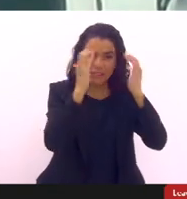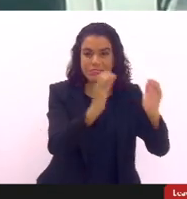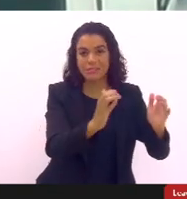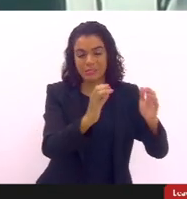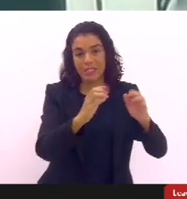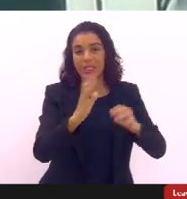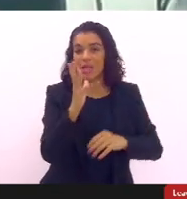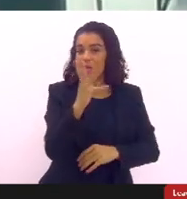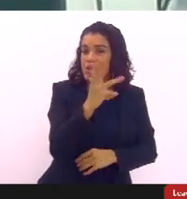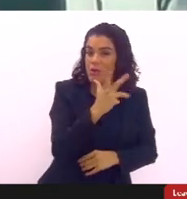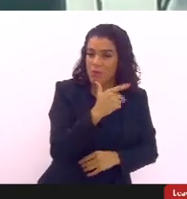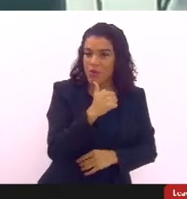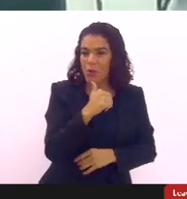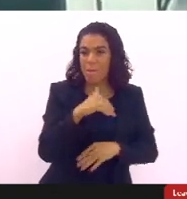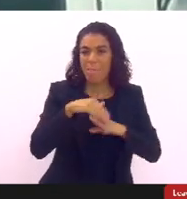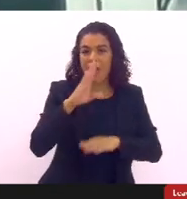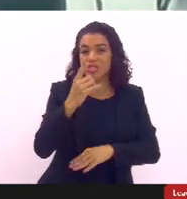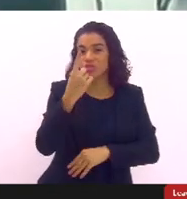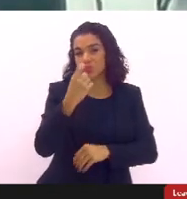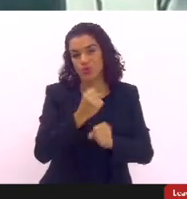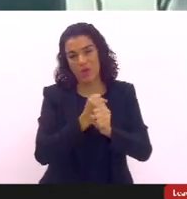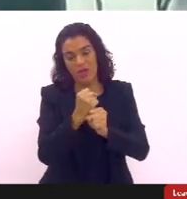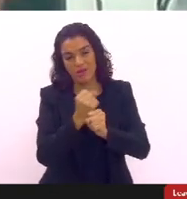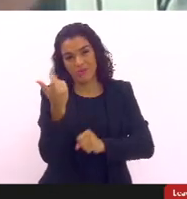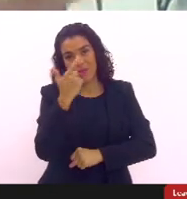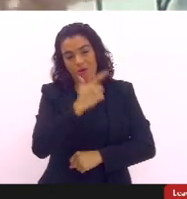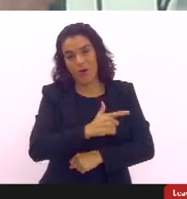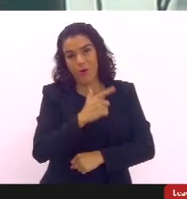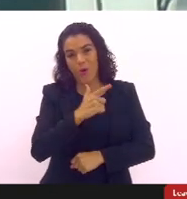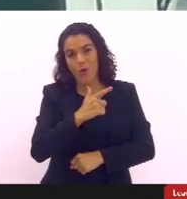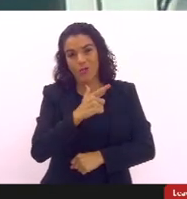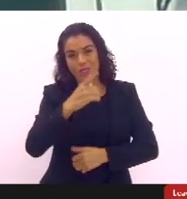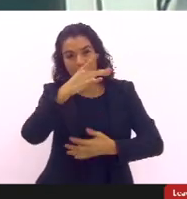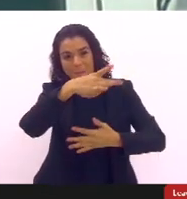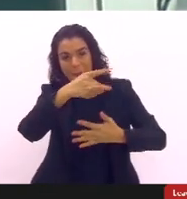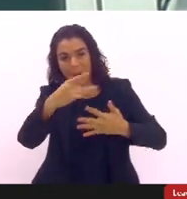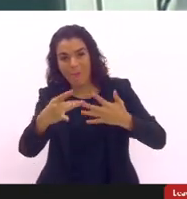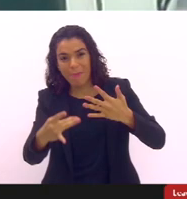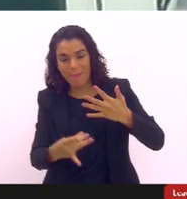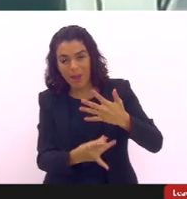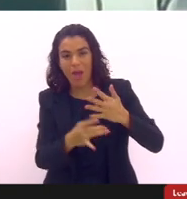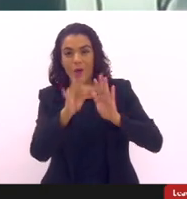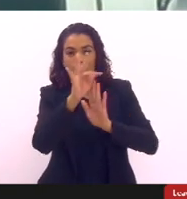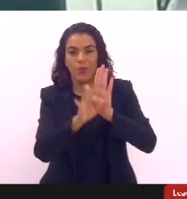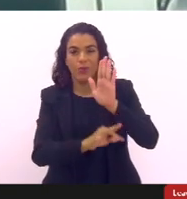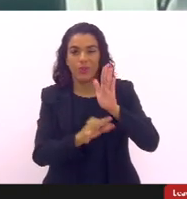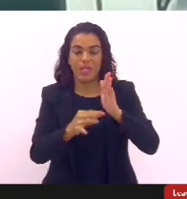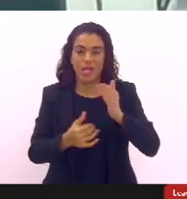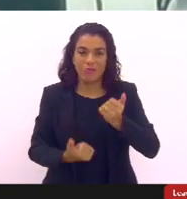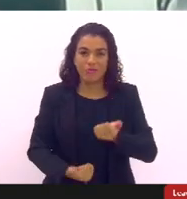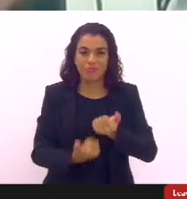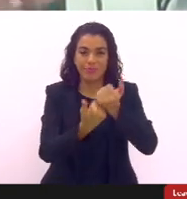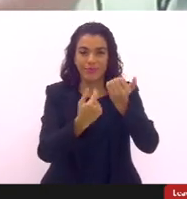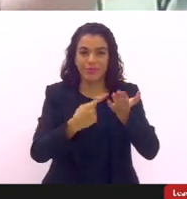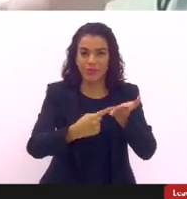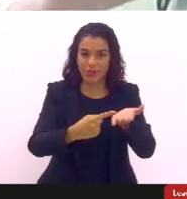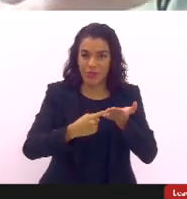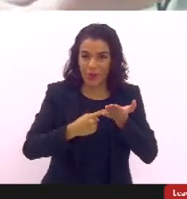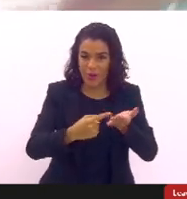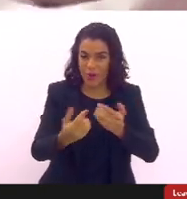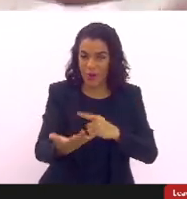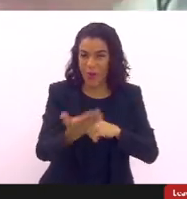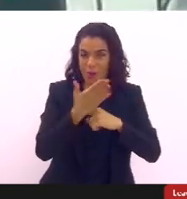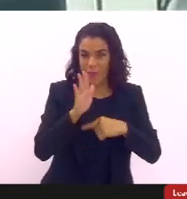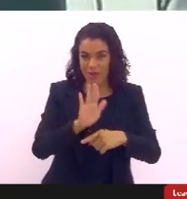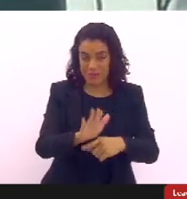nós demoramos bastante, talvez mais de um ano, para conseguir caracterizar e concretizar o termo de cooperação. Hoje, acho que a gente tem pouco